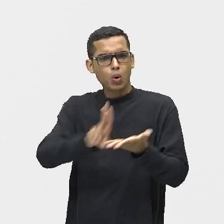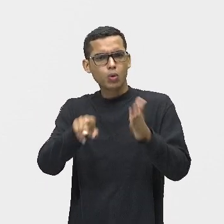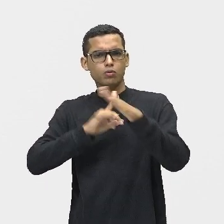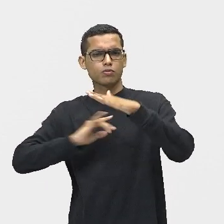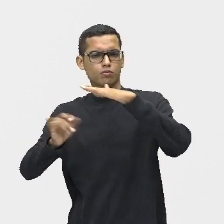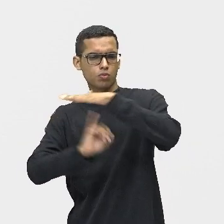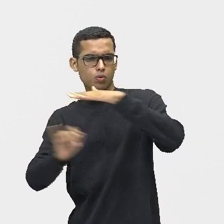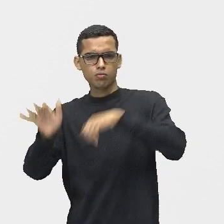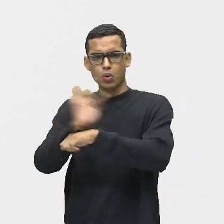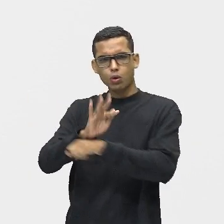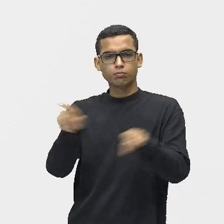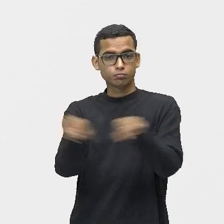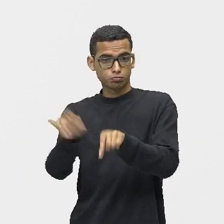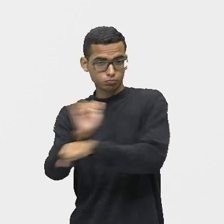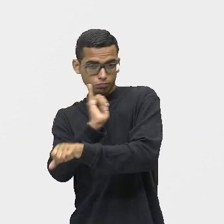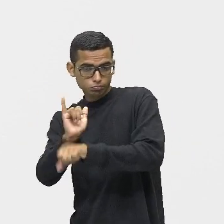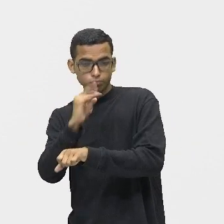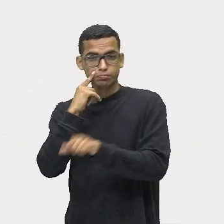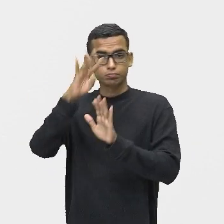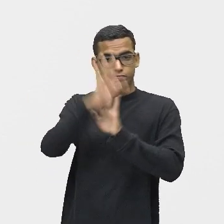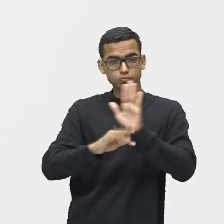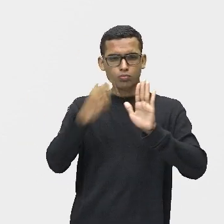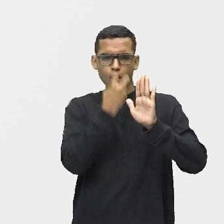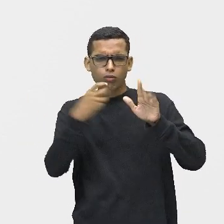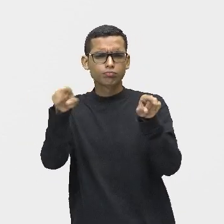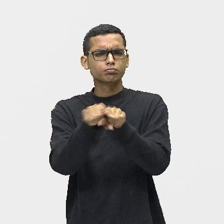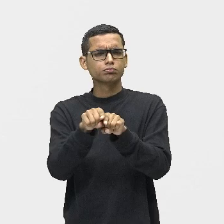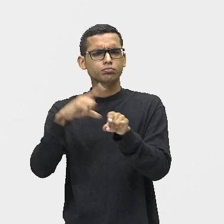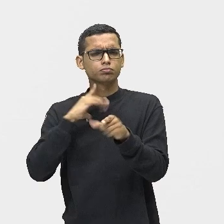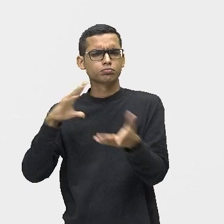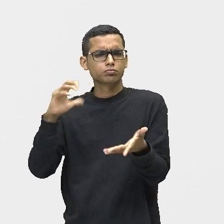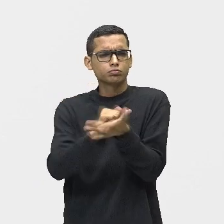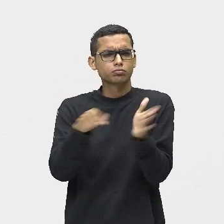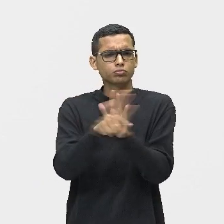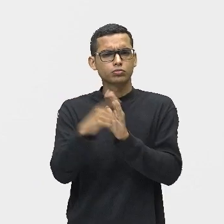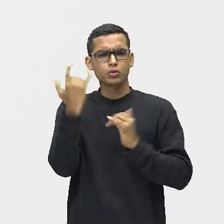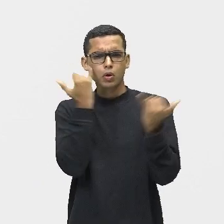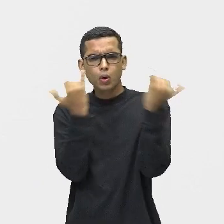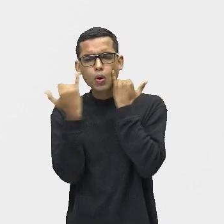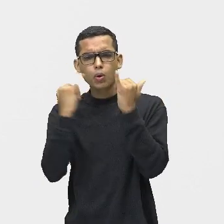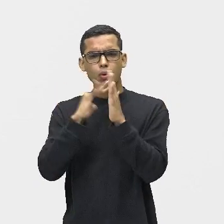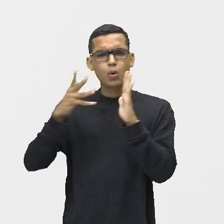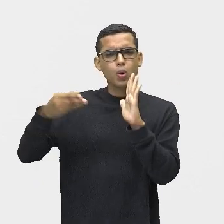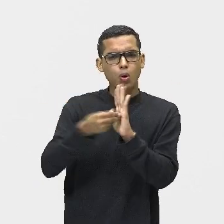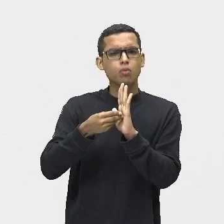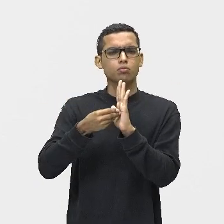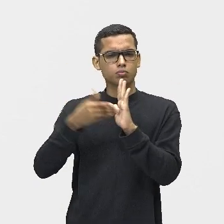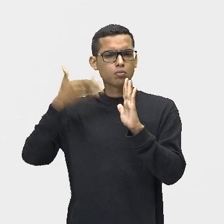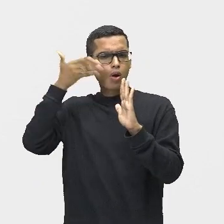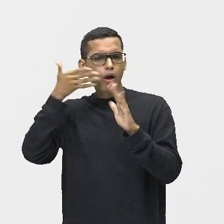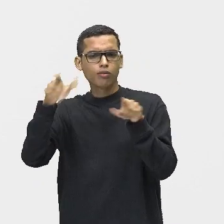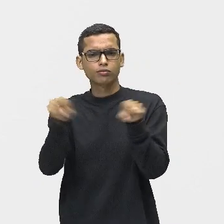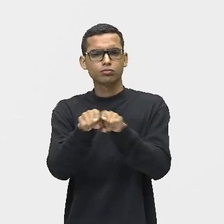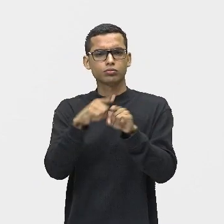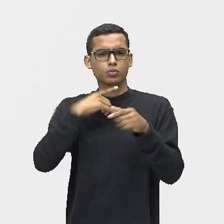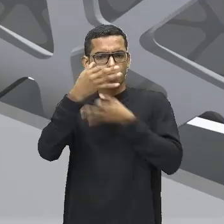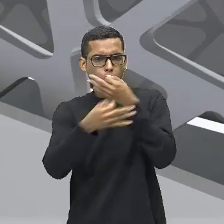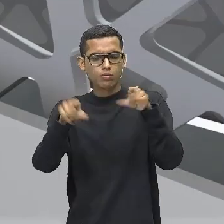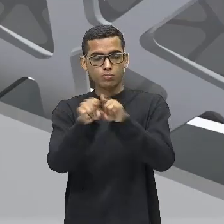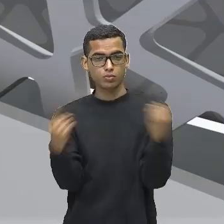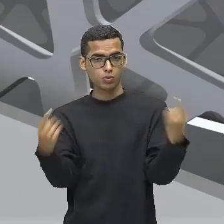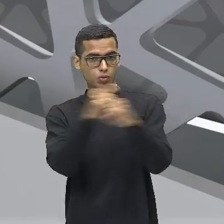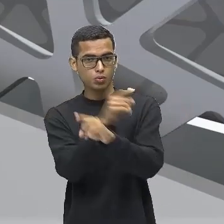orais, formas particulares e registro de informações da fala amazônica em discursos, argumentos e